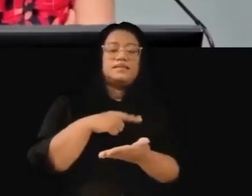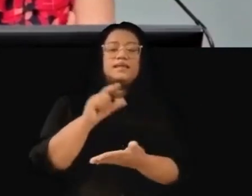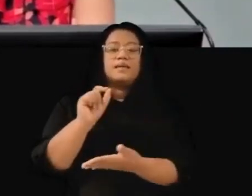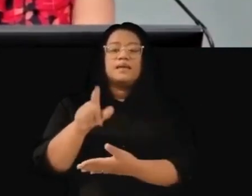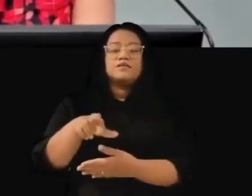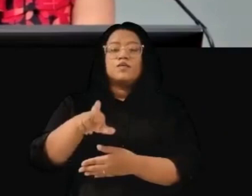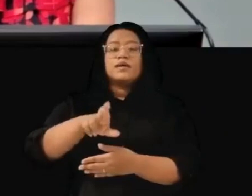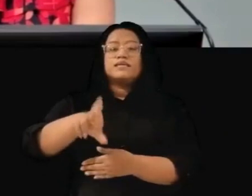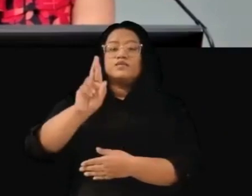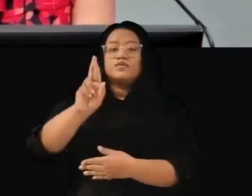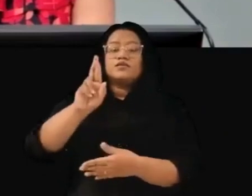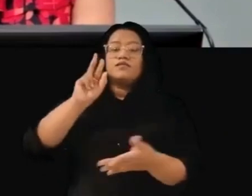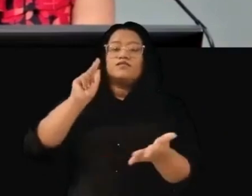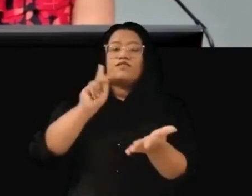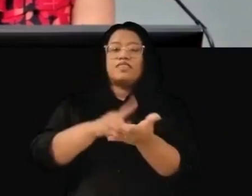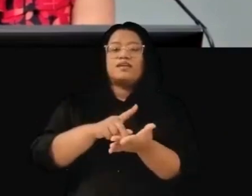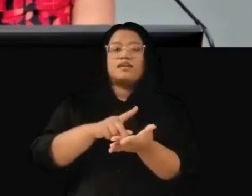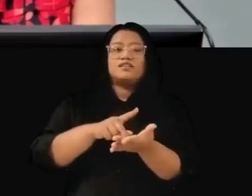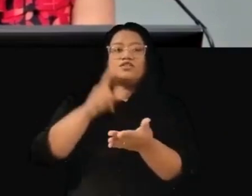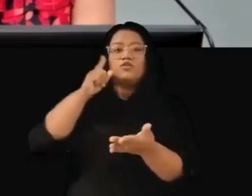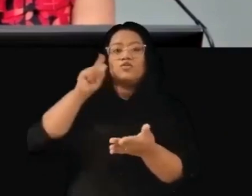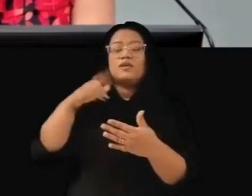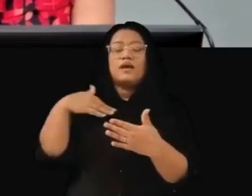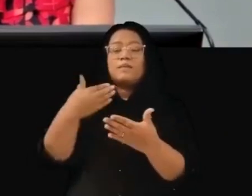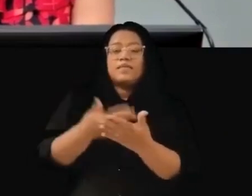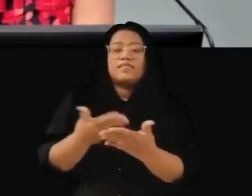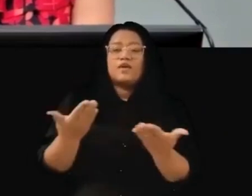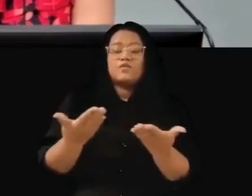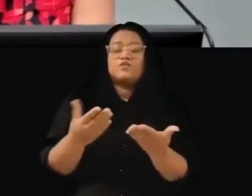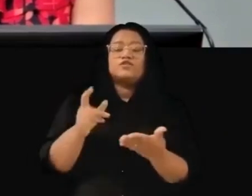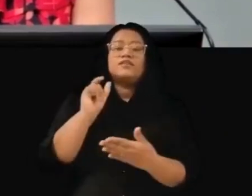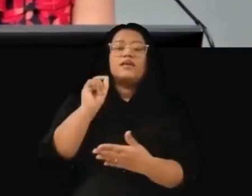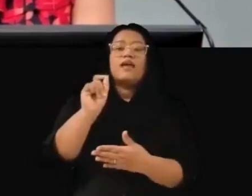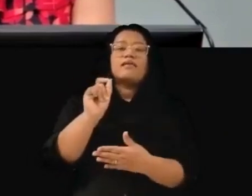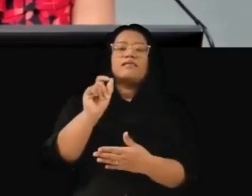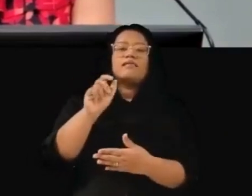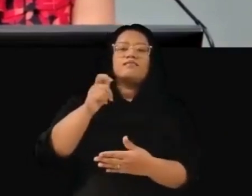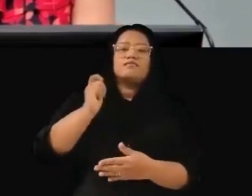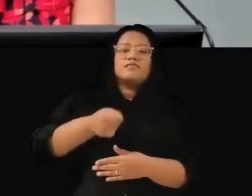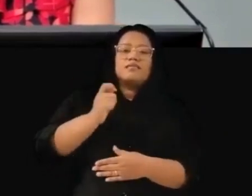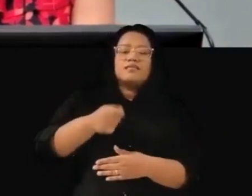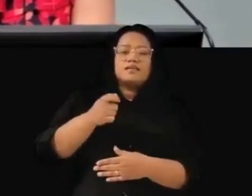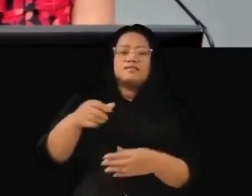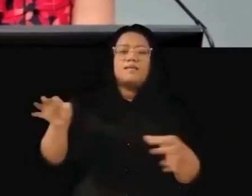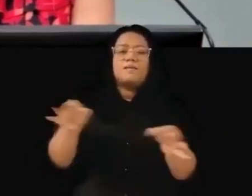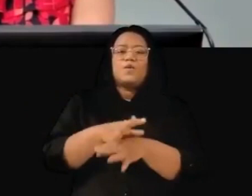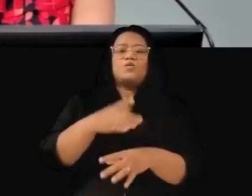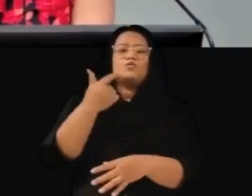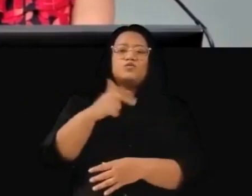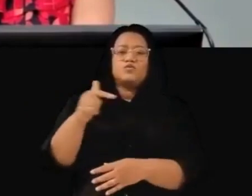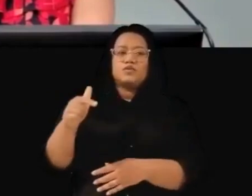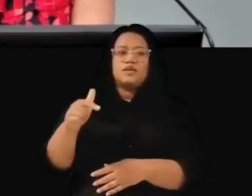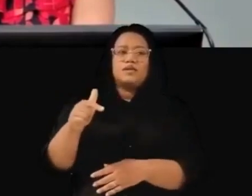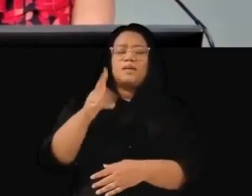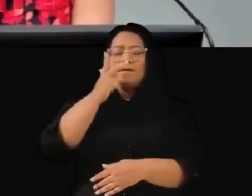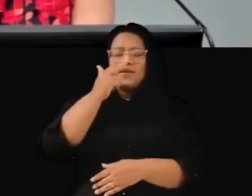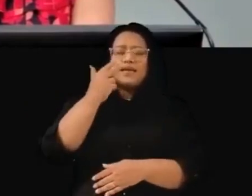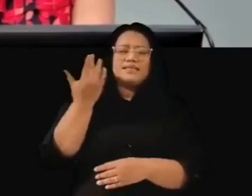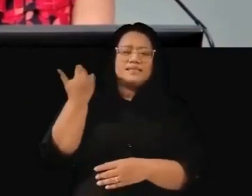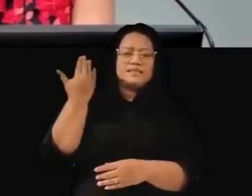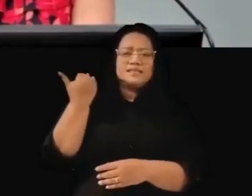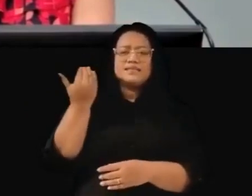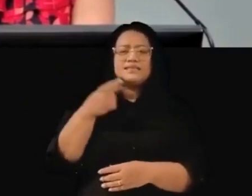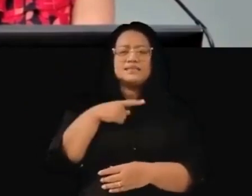cabo, acaba... Nós não sabemos até agora, né? Não tem uma sentença ainda sobre os responsáveis, né? Recentemente houve, mais uma